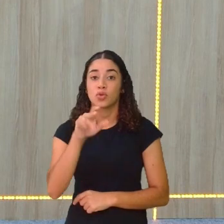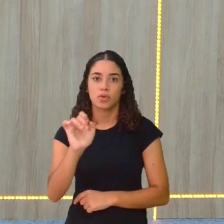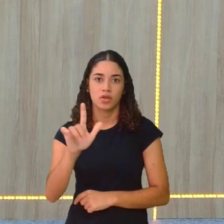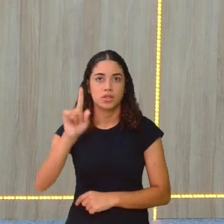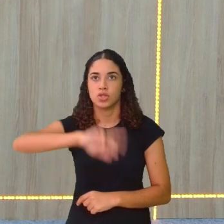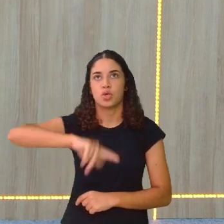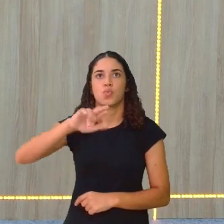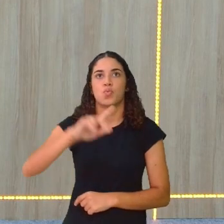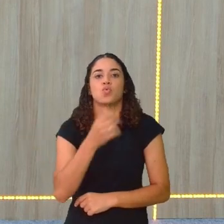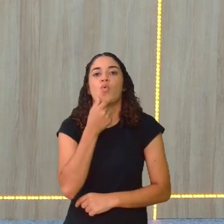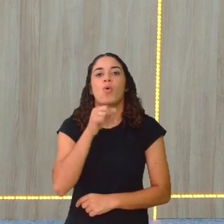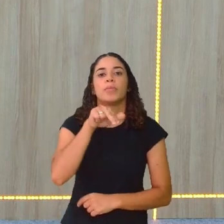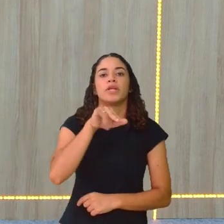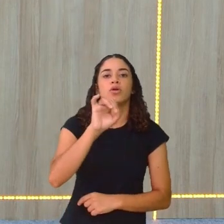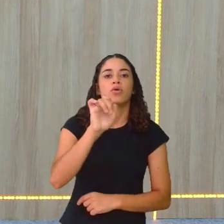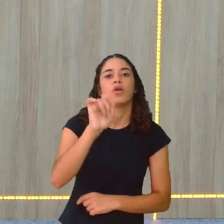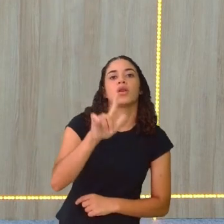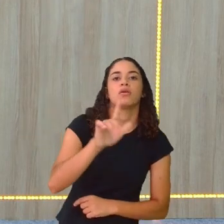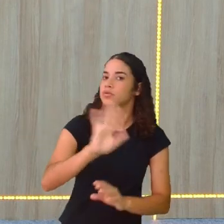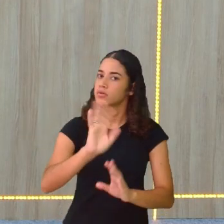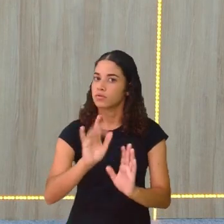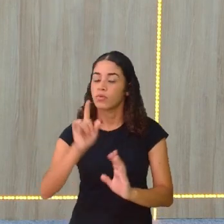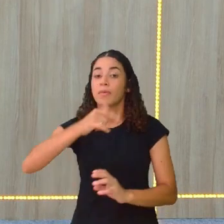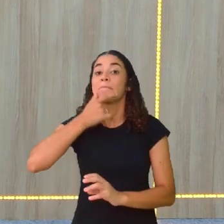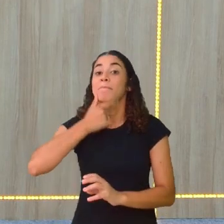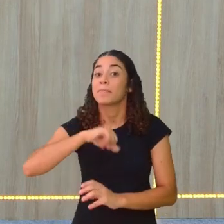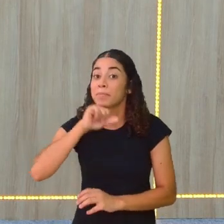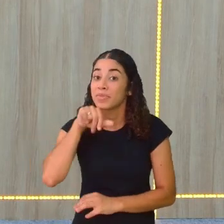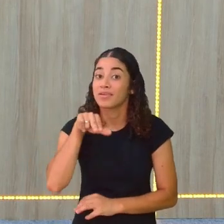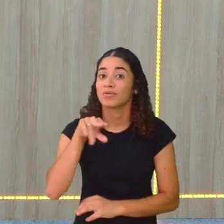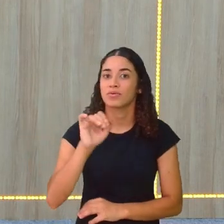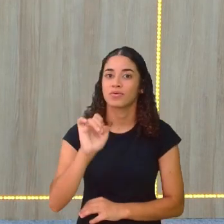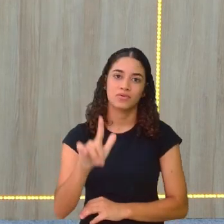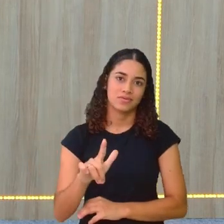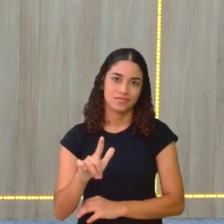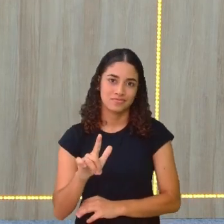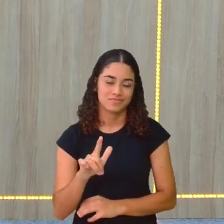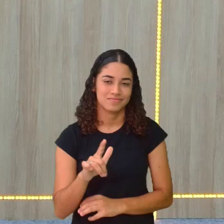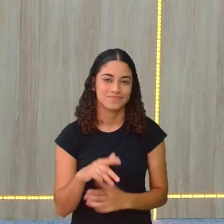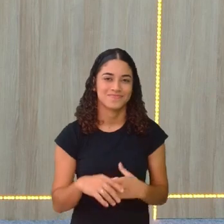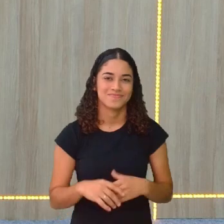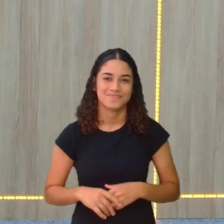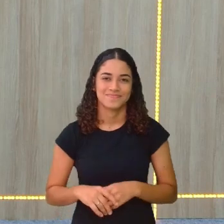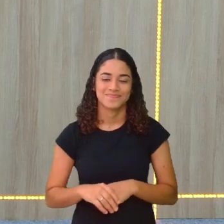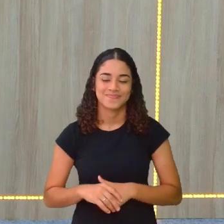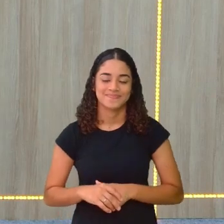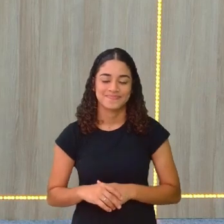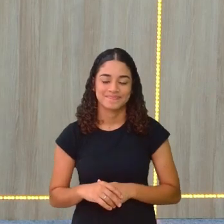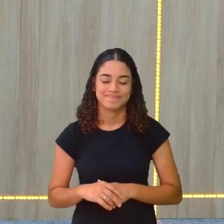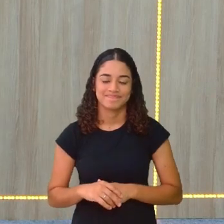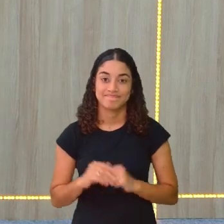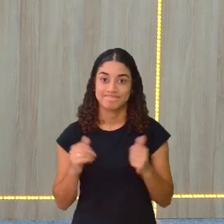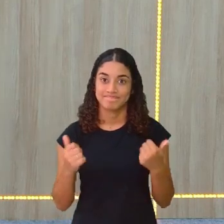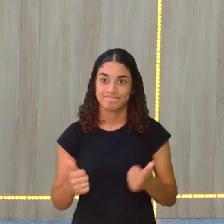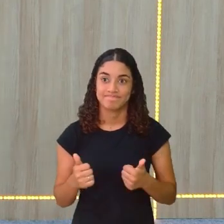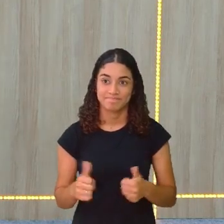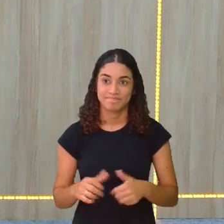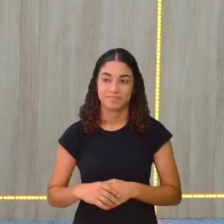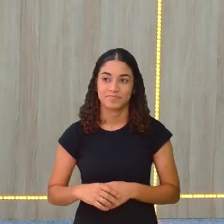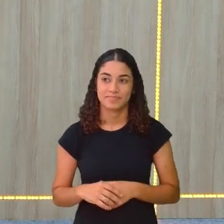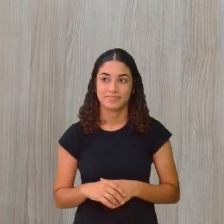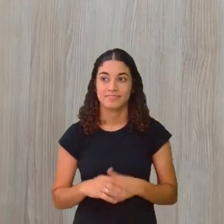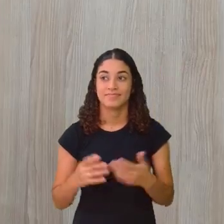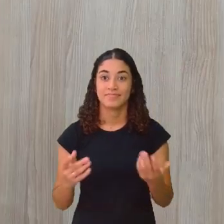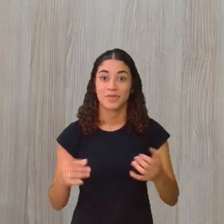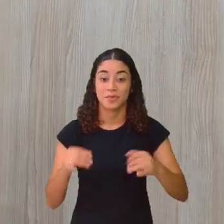São Nicolau, mas do Papai Noel, a figura do São Nicolau transformado, né, em Papai Noel, ok? Propaganda é a alma do